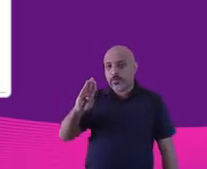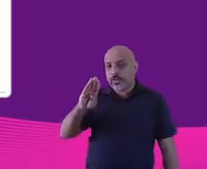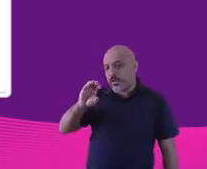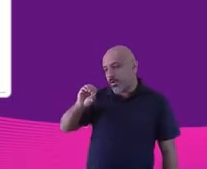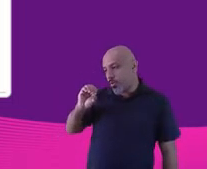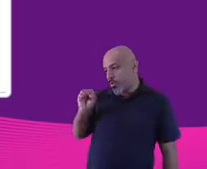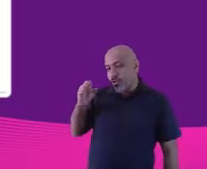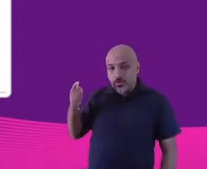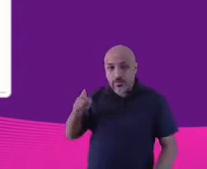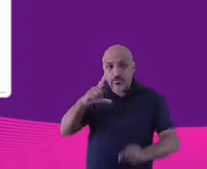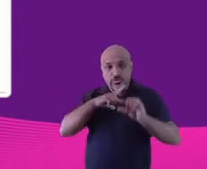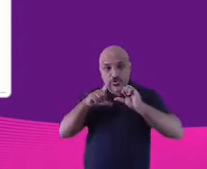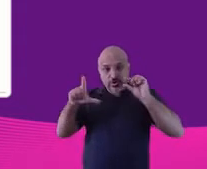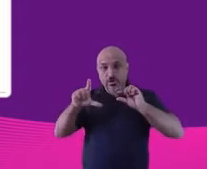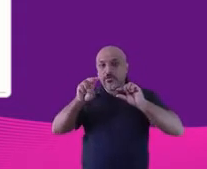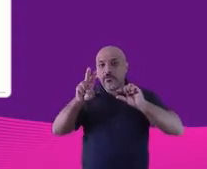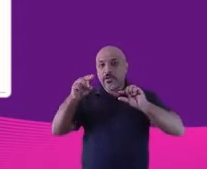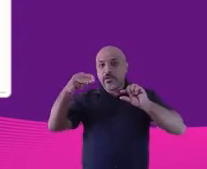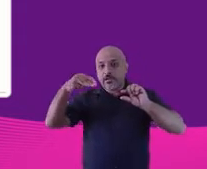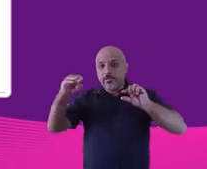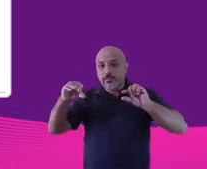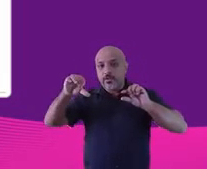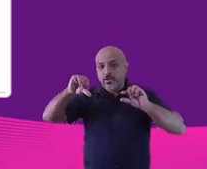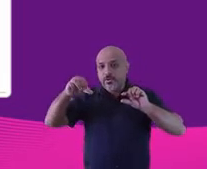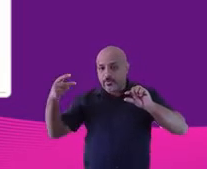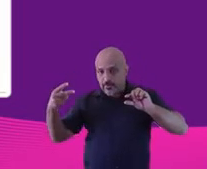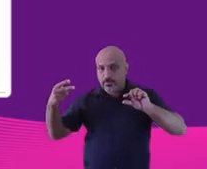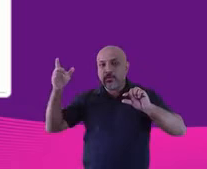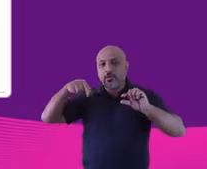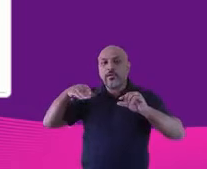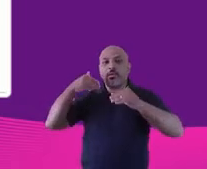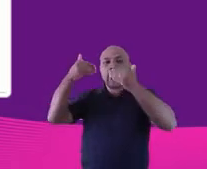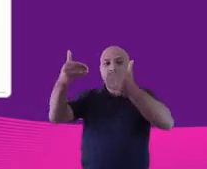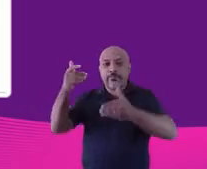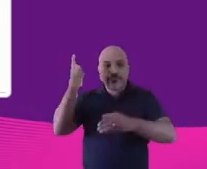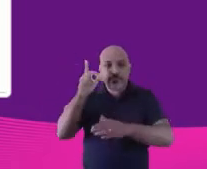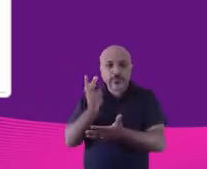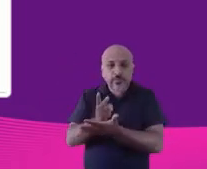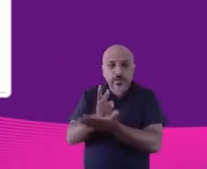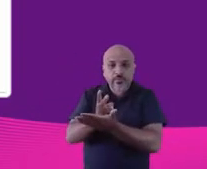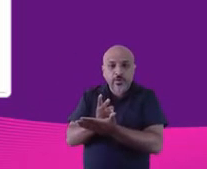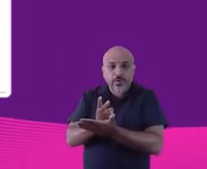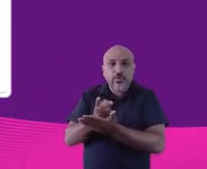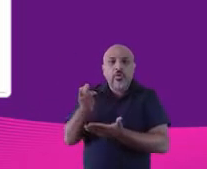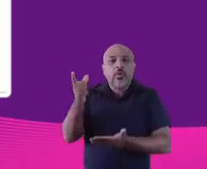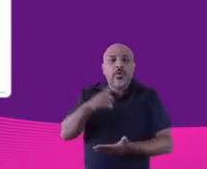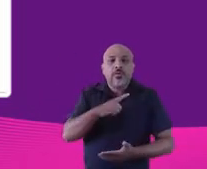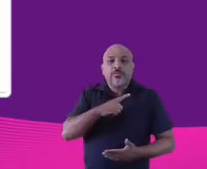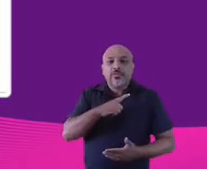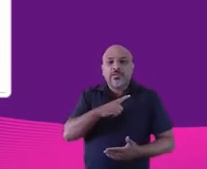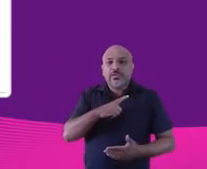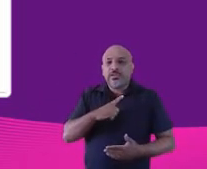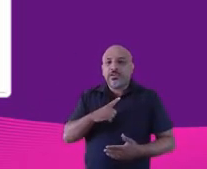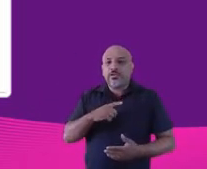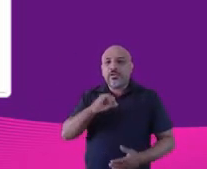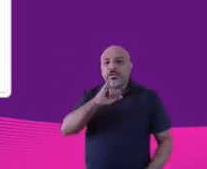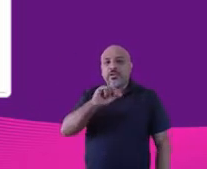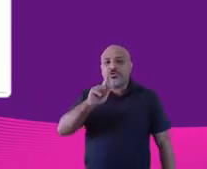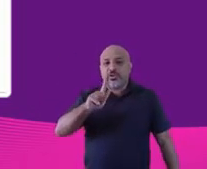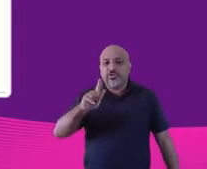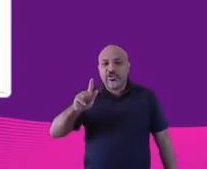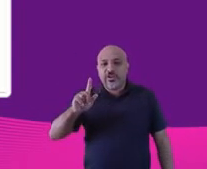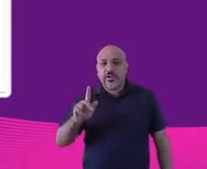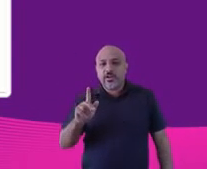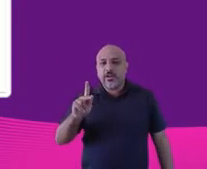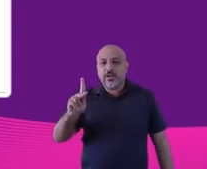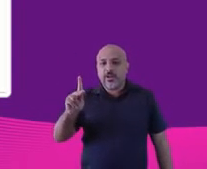tinha um pico monoclonal em gama e uma imunofixação que era uma IgG-capa. Então,